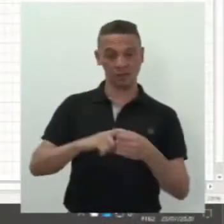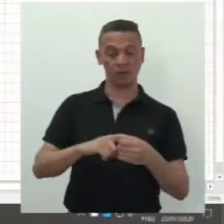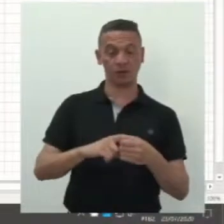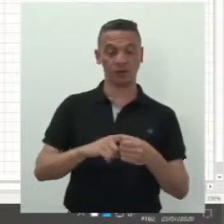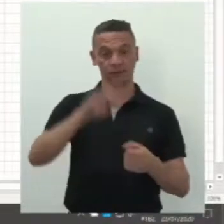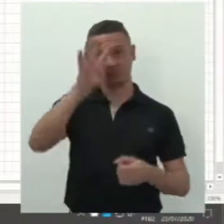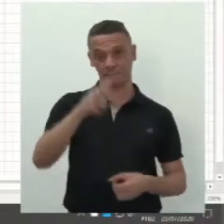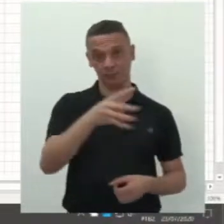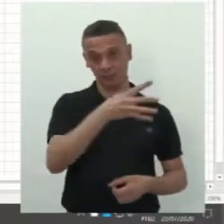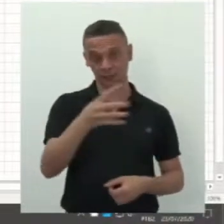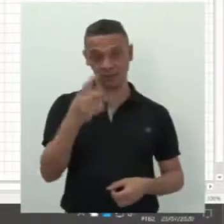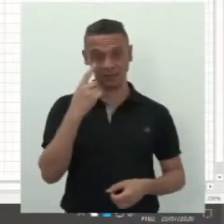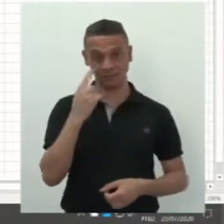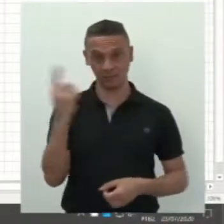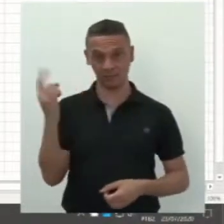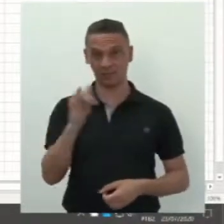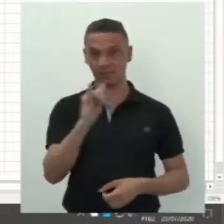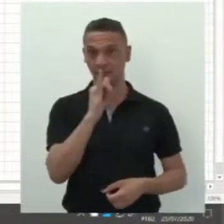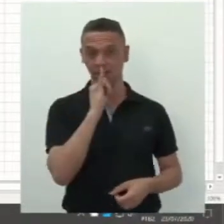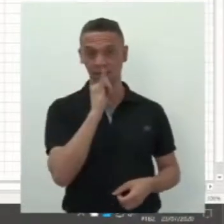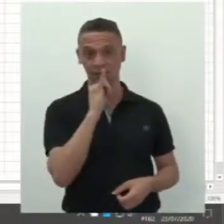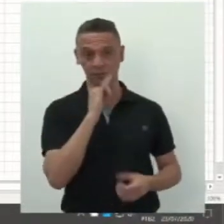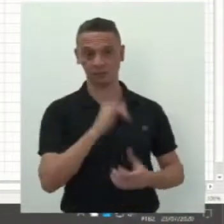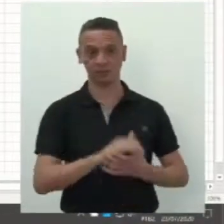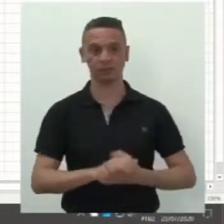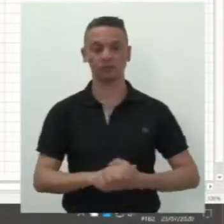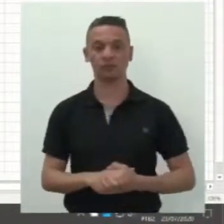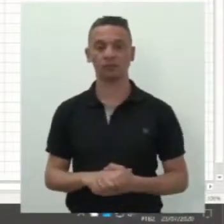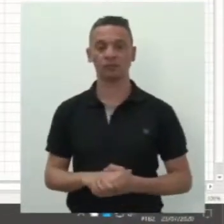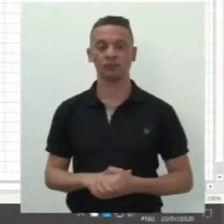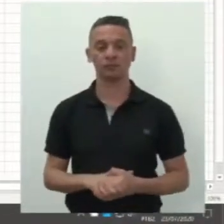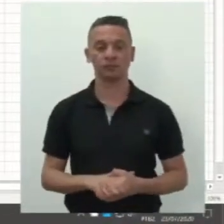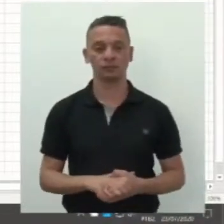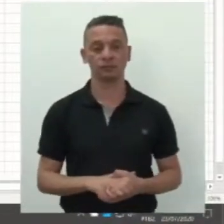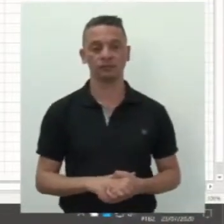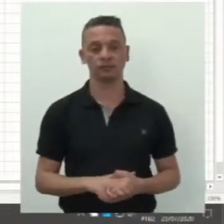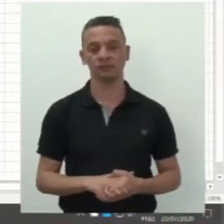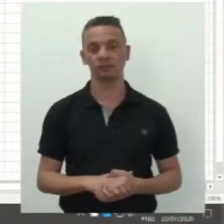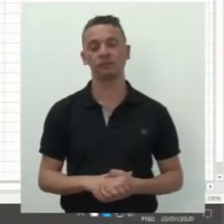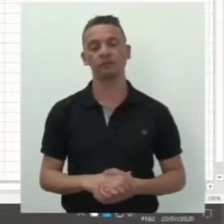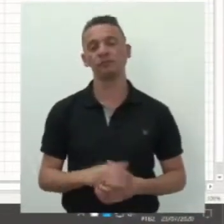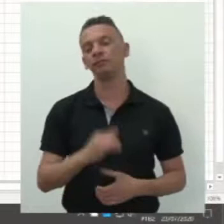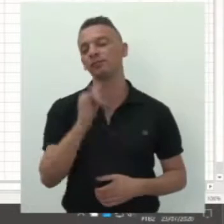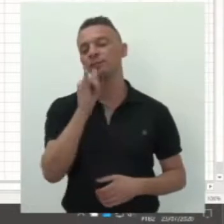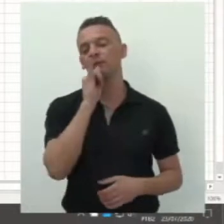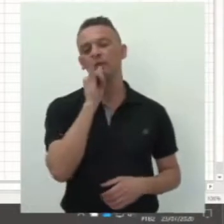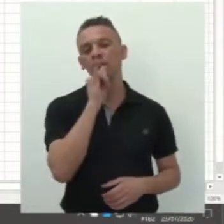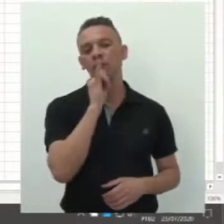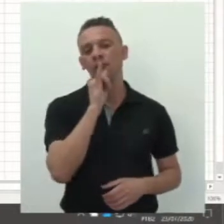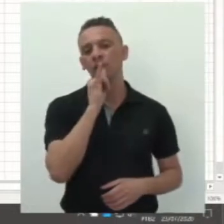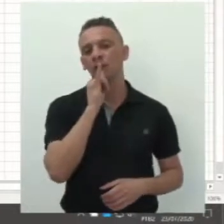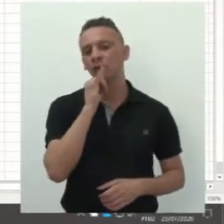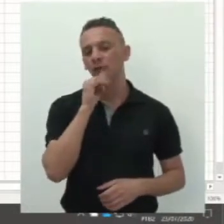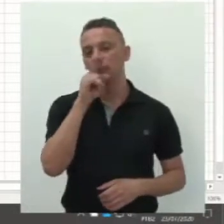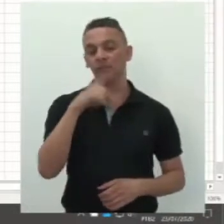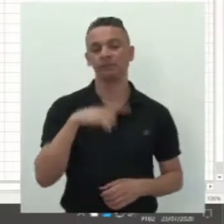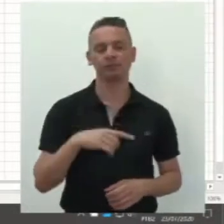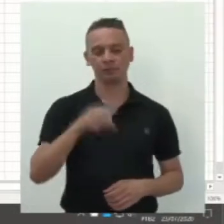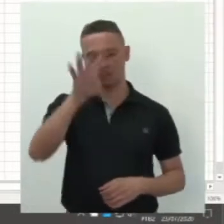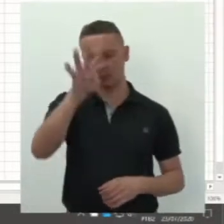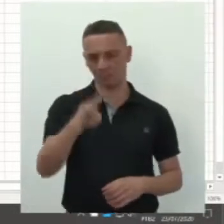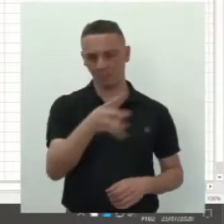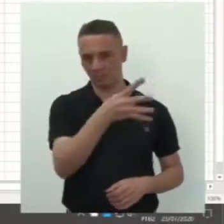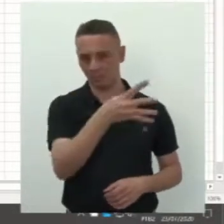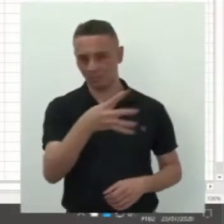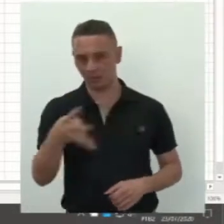pronta, que eu estou usando de exemplo aqui, tá? A gente consegue, por exemplo, vamos supor que você tem uma planilha lá